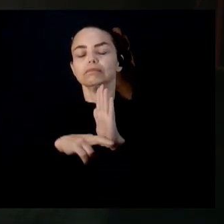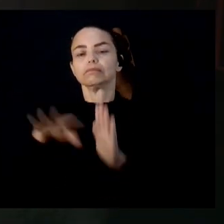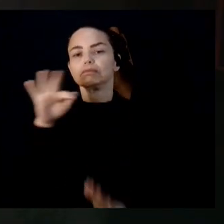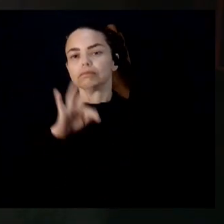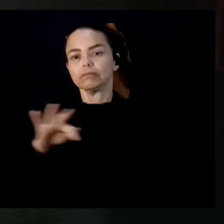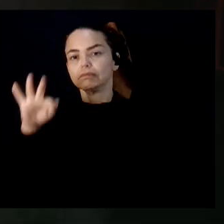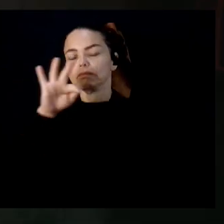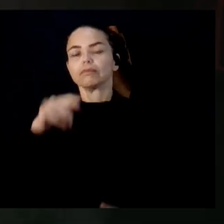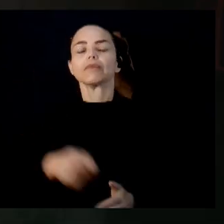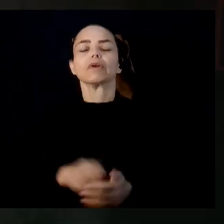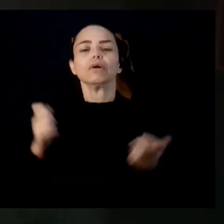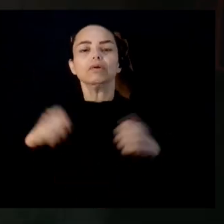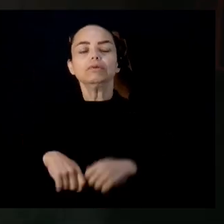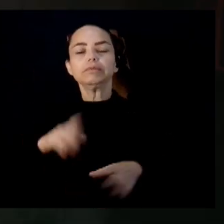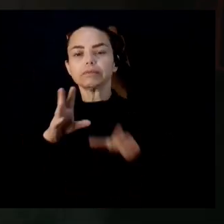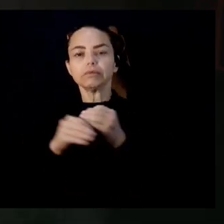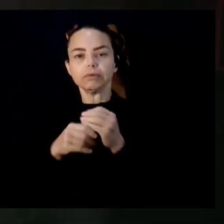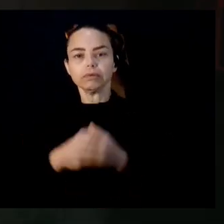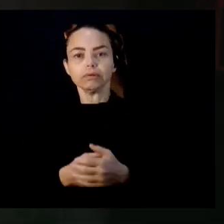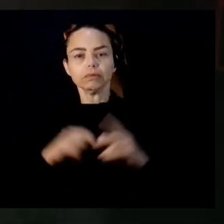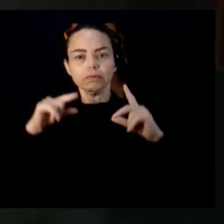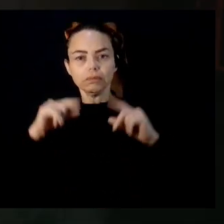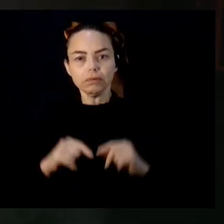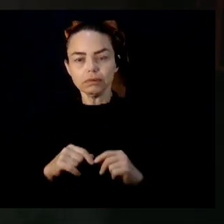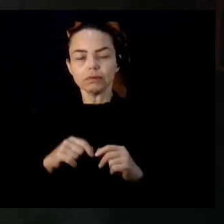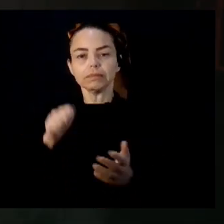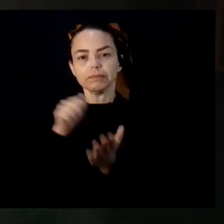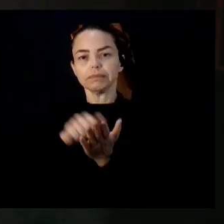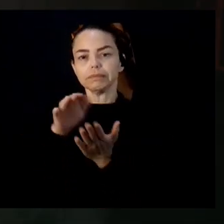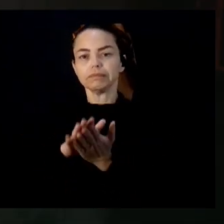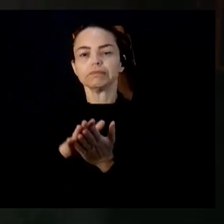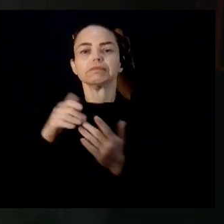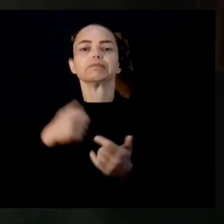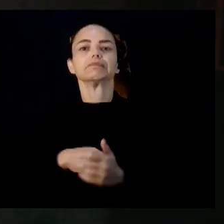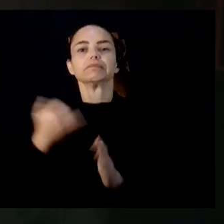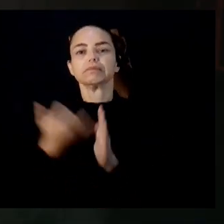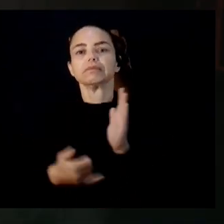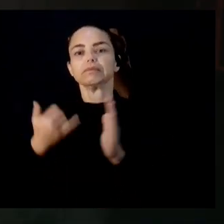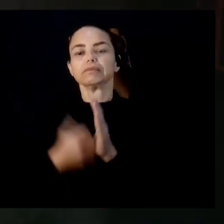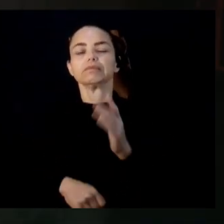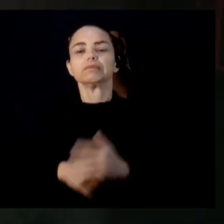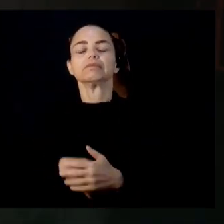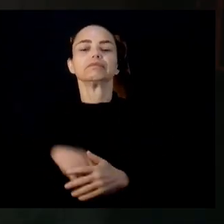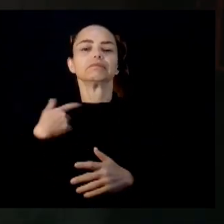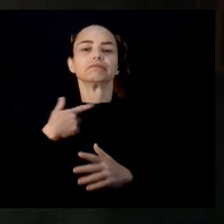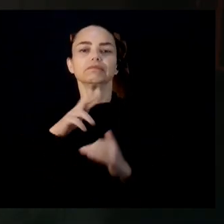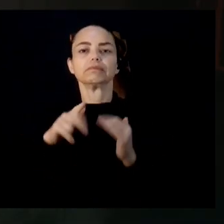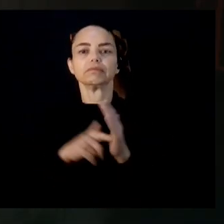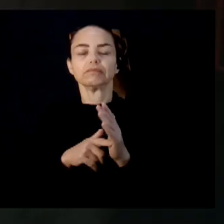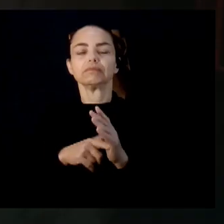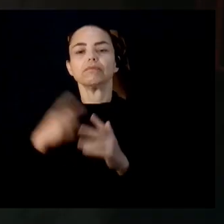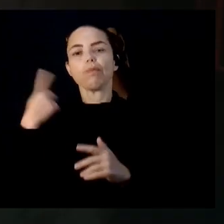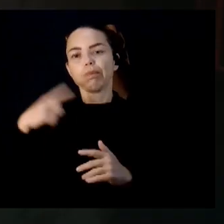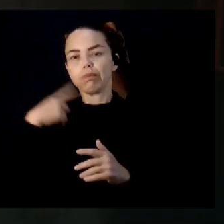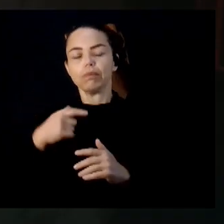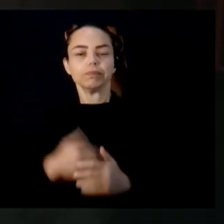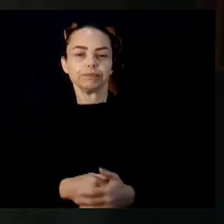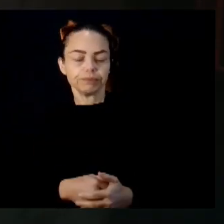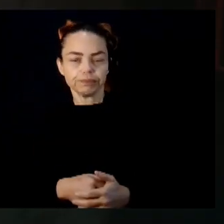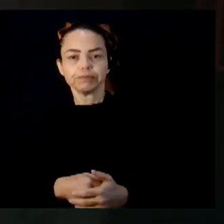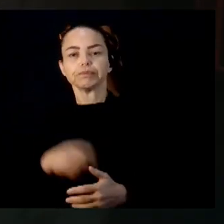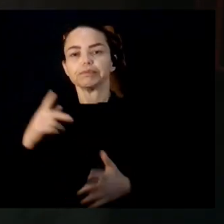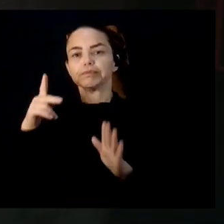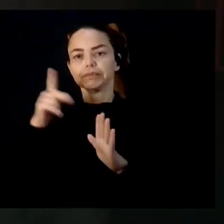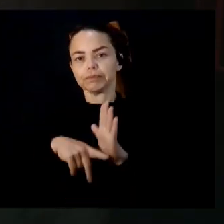condições podem incluir a redução de multas, juros de mora, encargos legais e honorários advocatícios. Os projetos